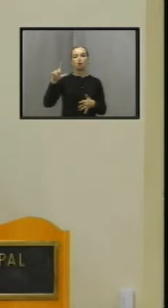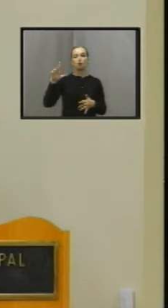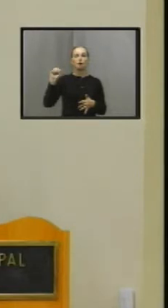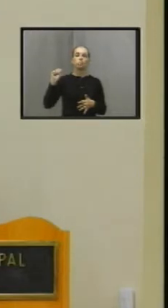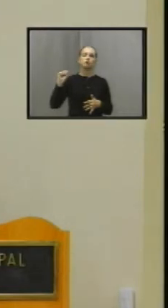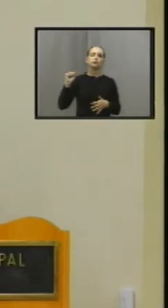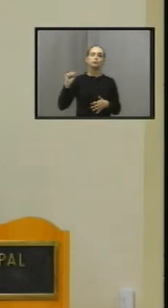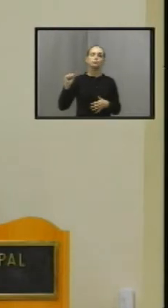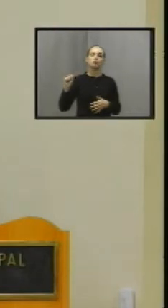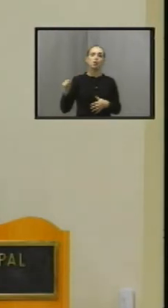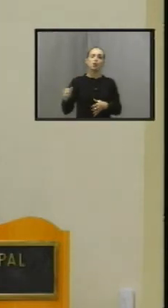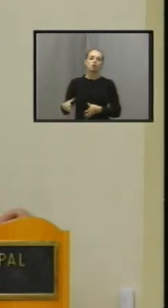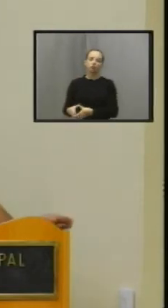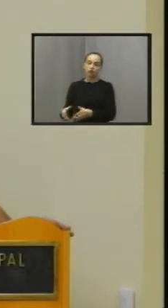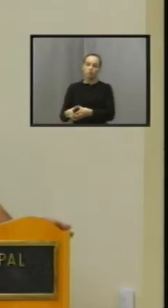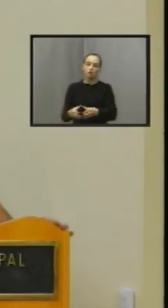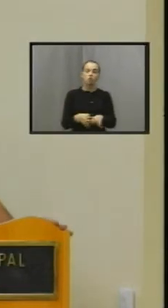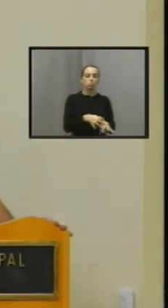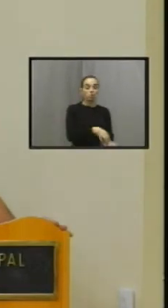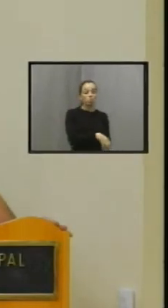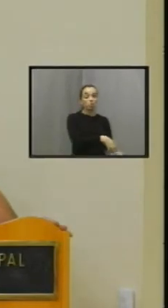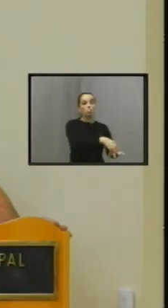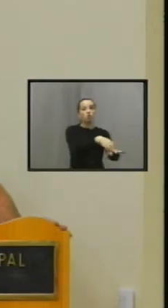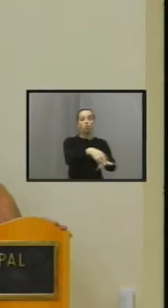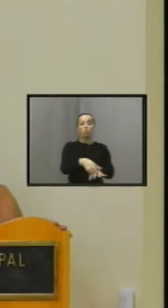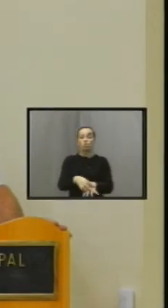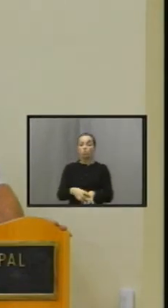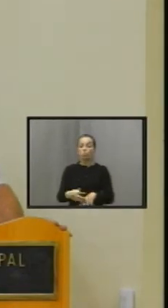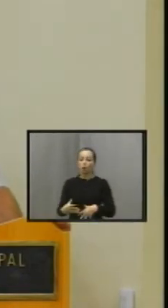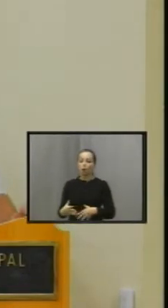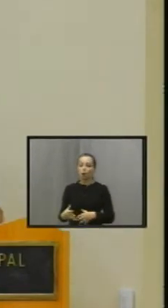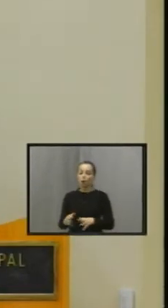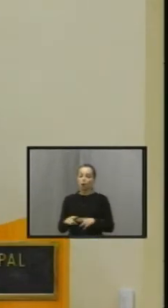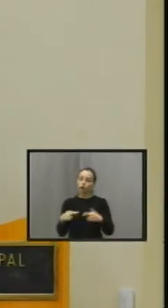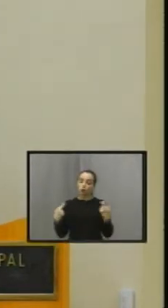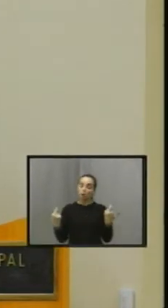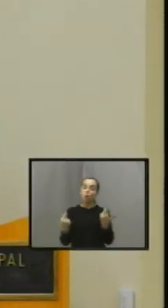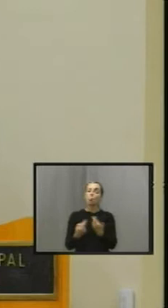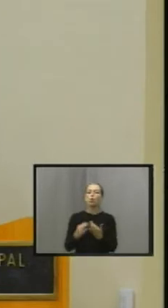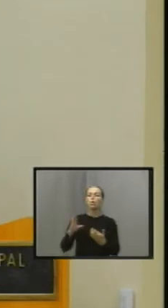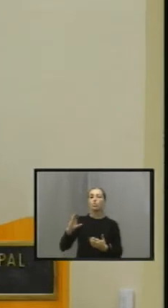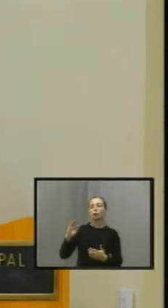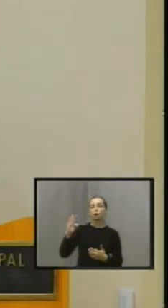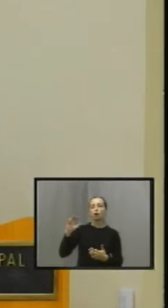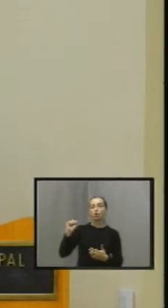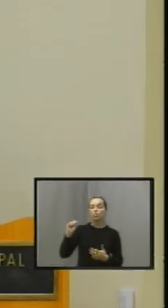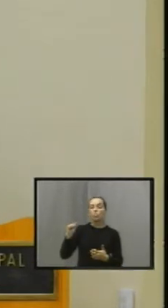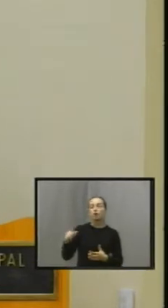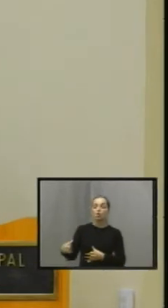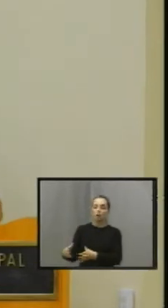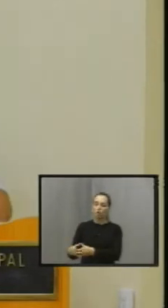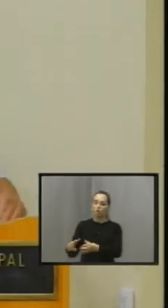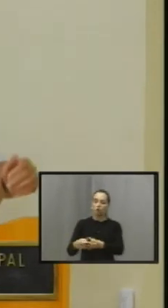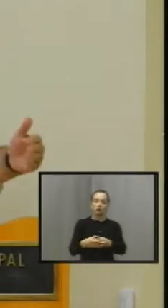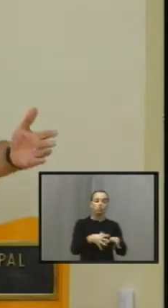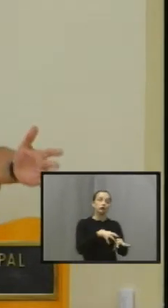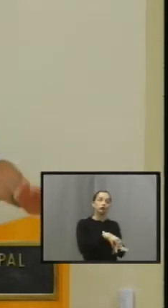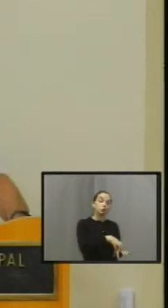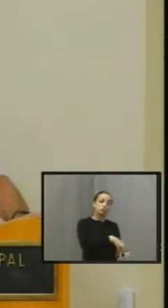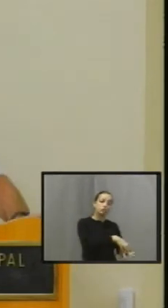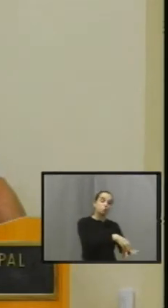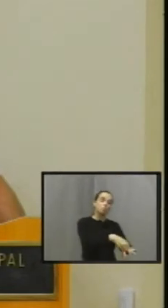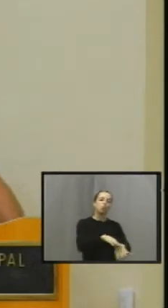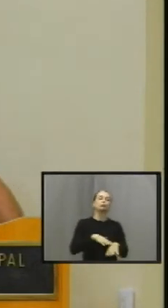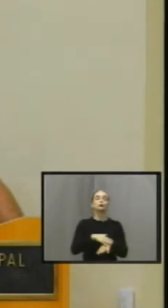sim, com a CTA, para acompanhar as medidas que estão sendo adotadas. A Comissão de Transporte, inclusive, está aberta ao diálogo. Vamos fazer